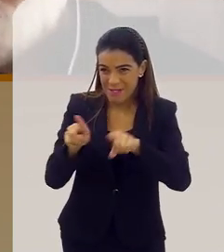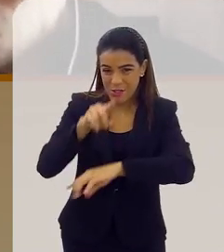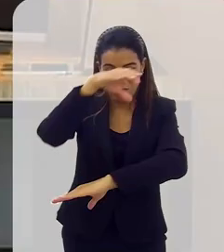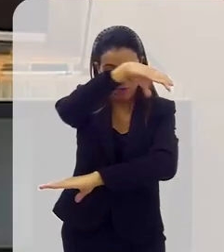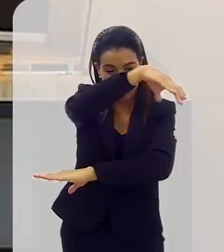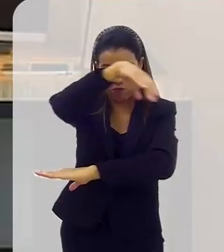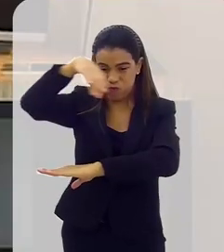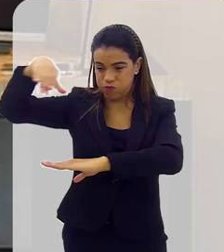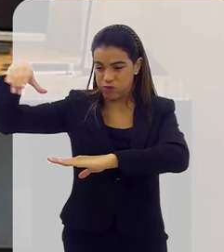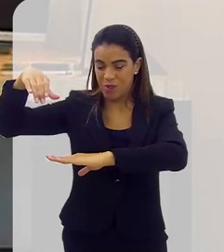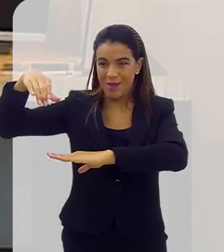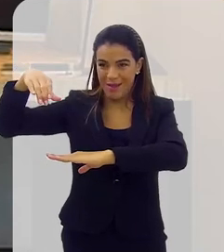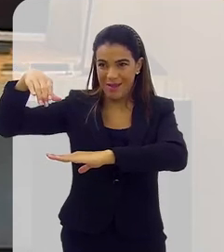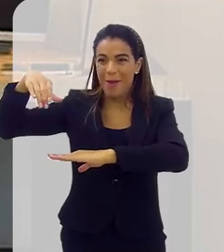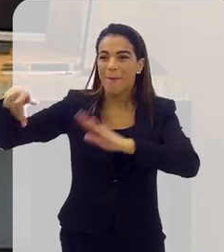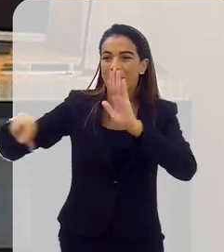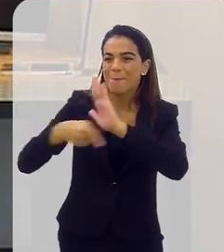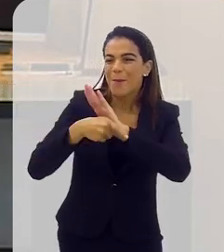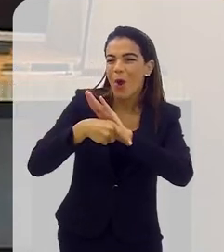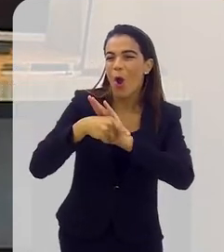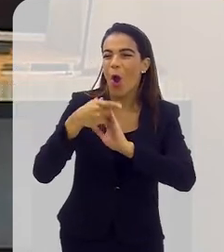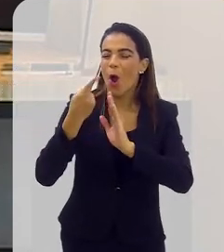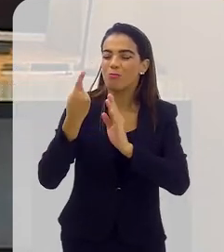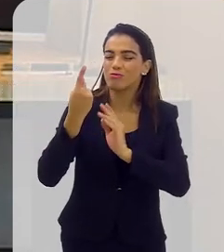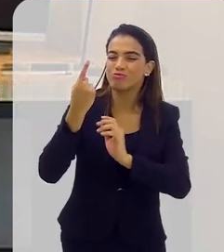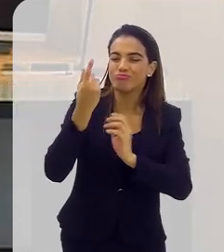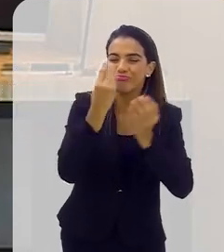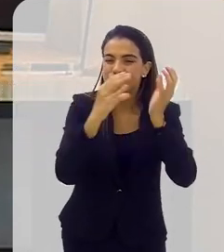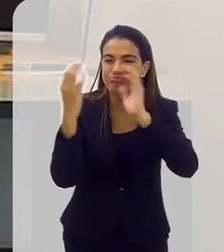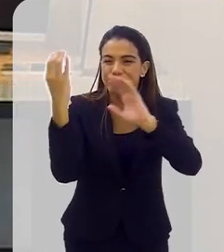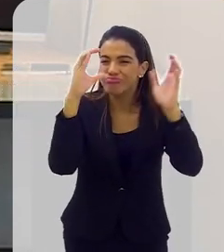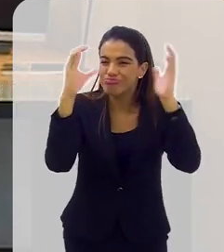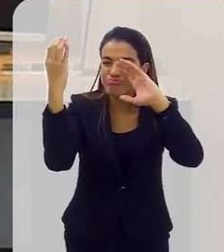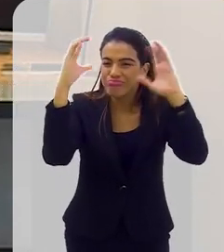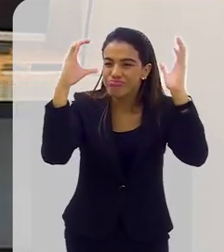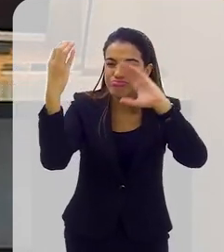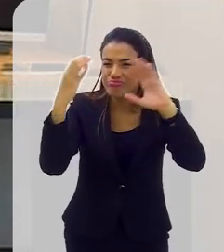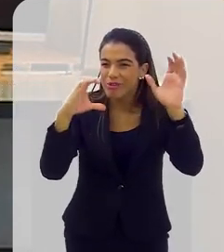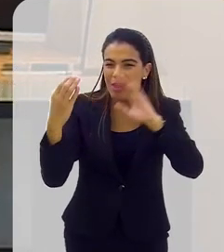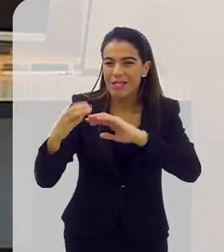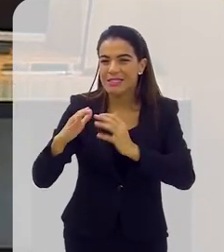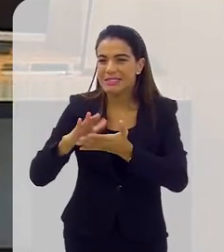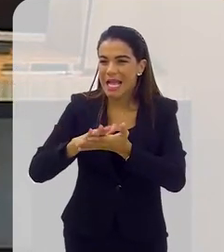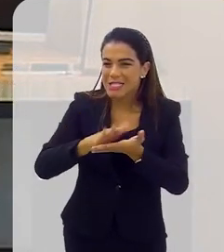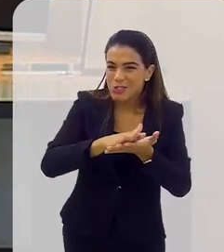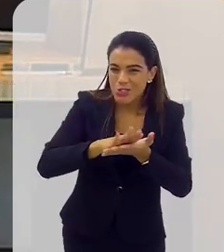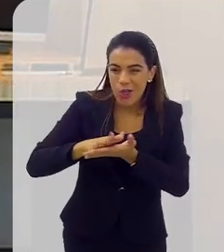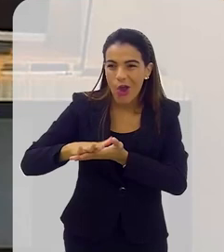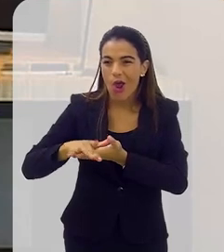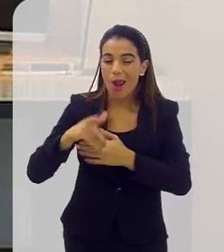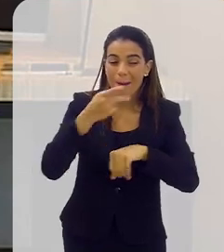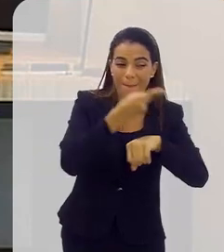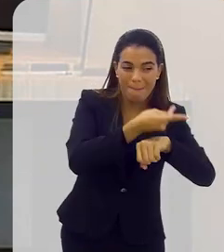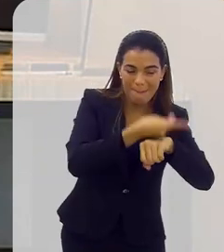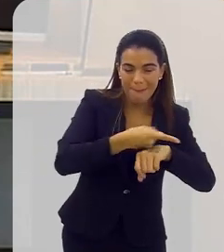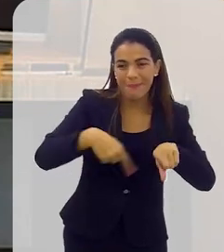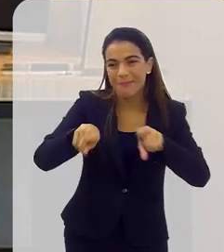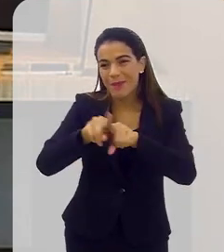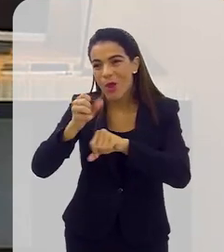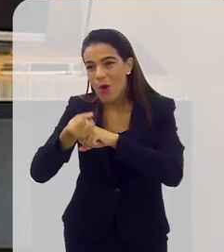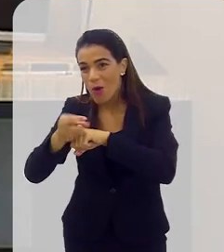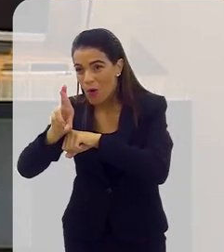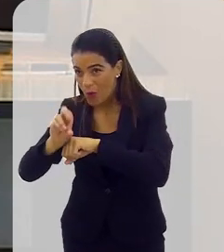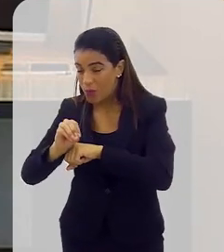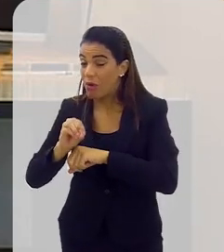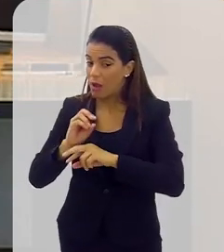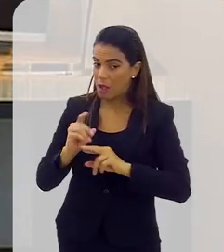relação aos barracões, né? Eu já tive em alguns nesse ano que passou, fazendo os barracões da escola da série prata e da